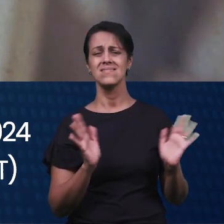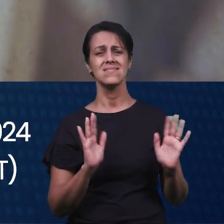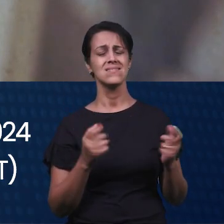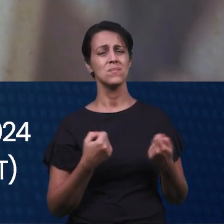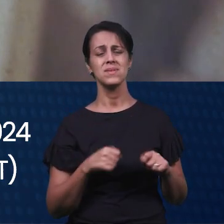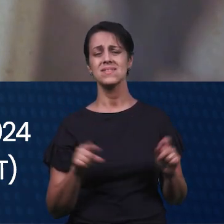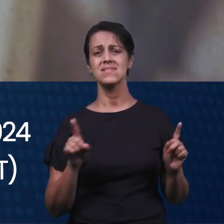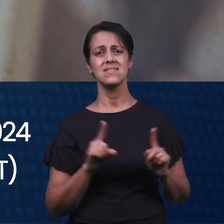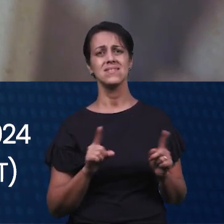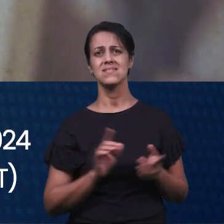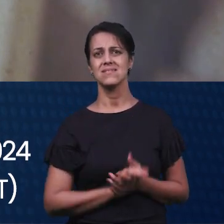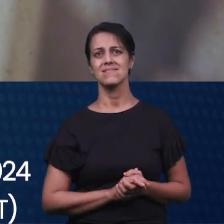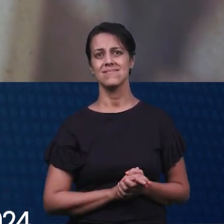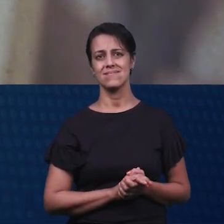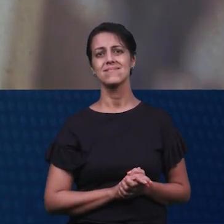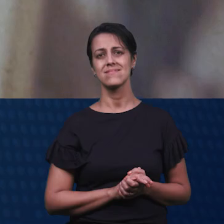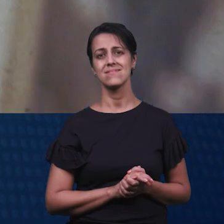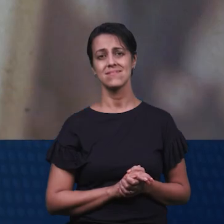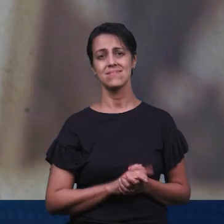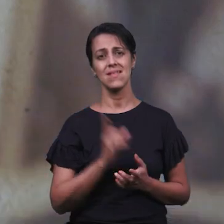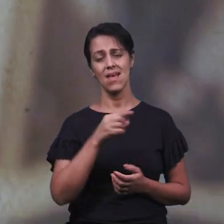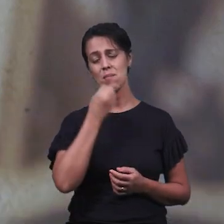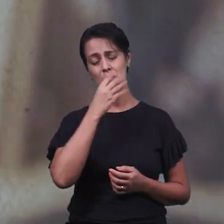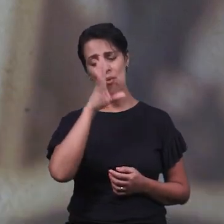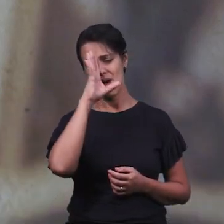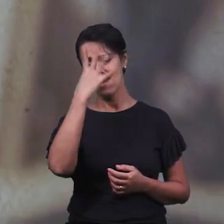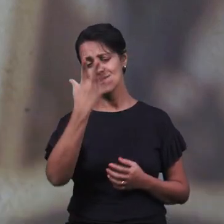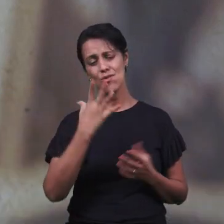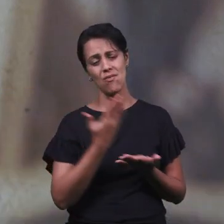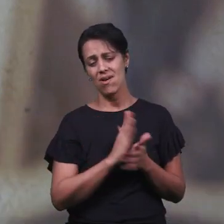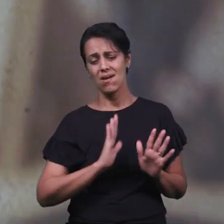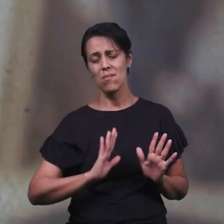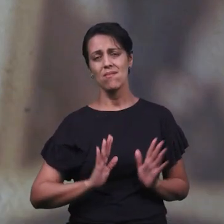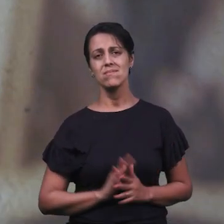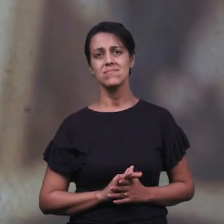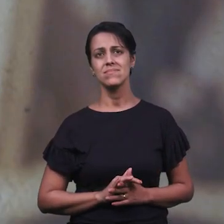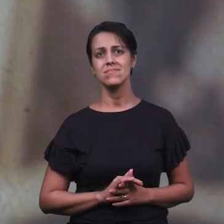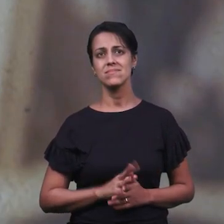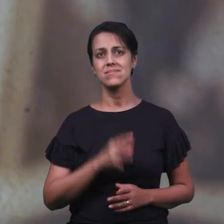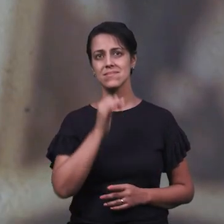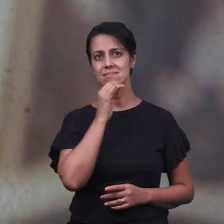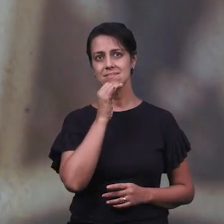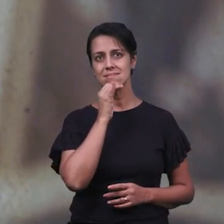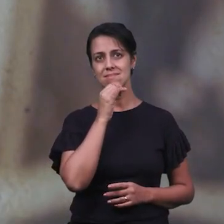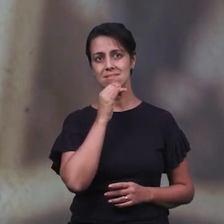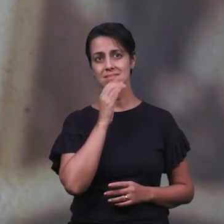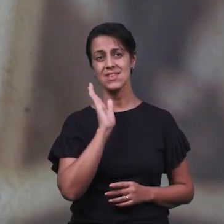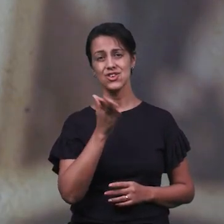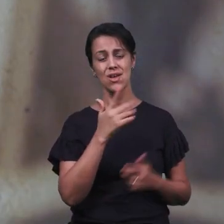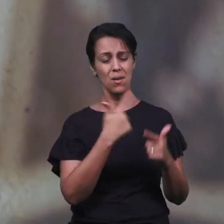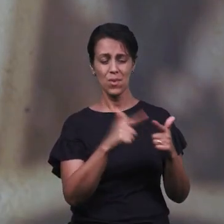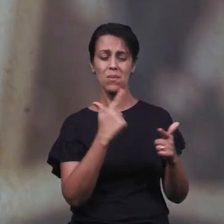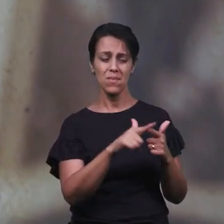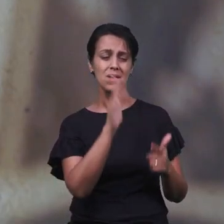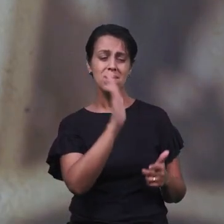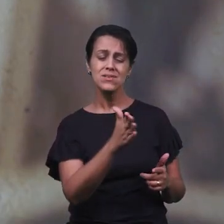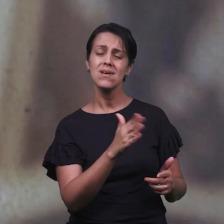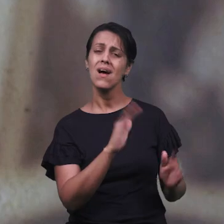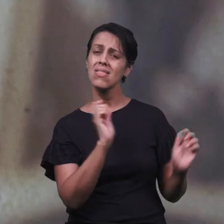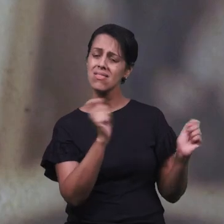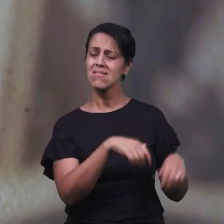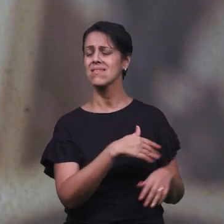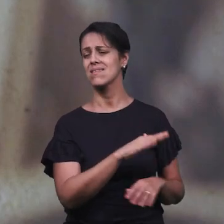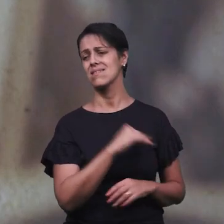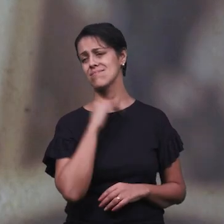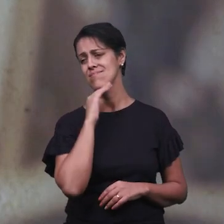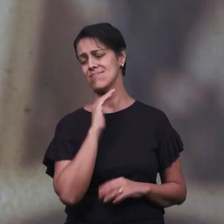avolumou quantas vezes mais, né? É como dizer assim, já basta o problema. Exatamente.